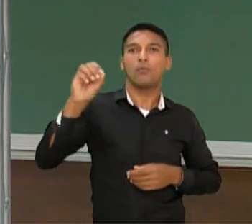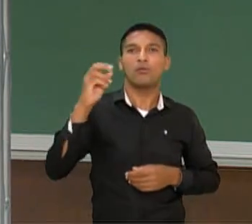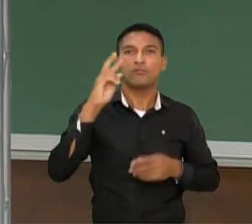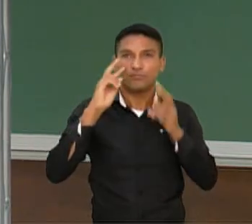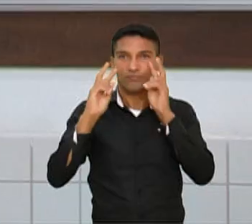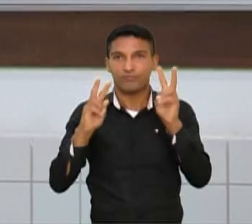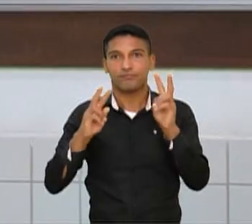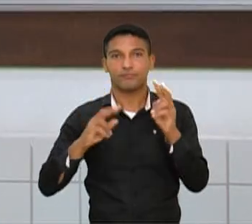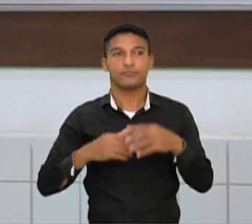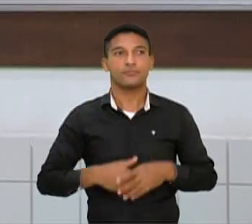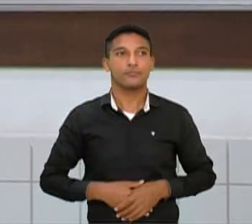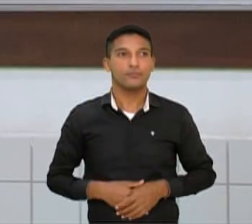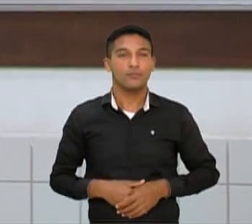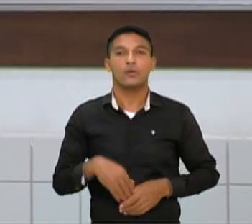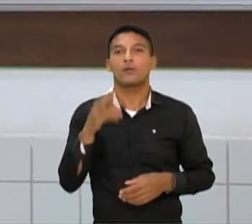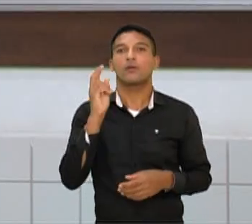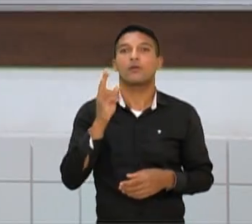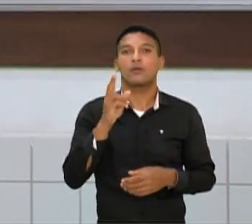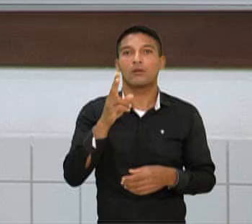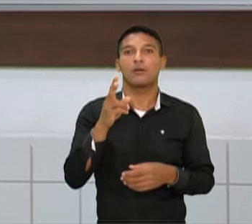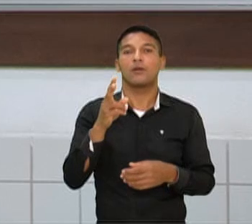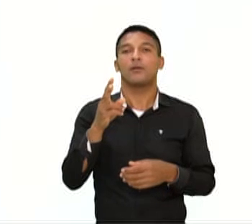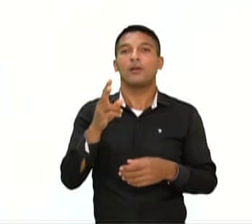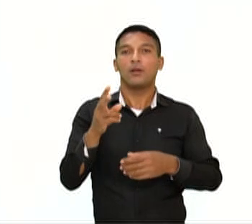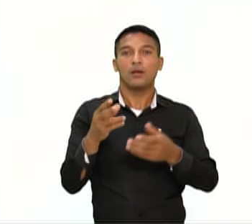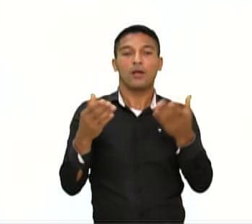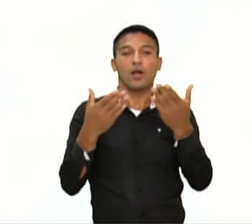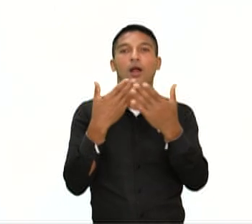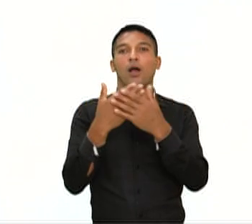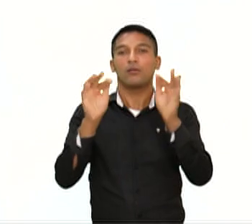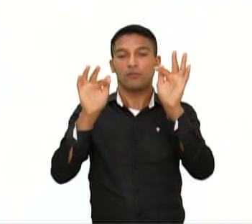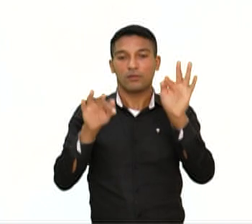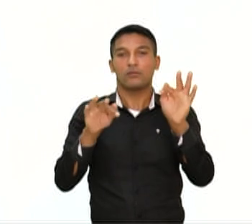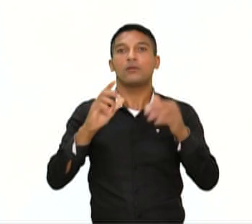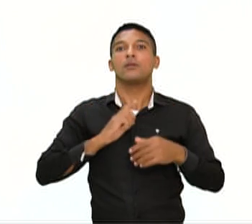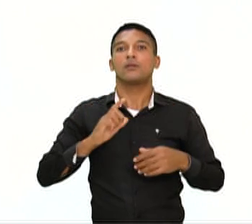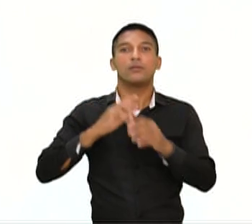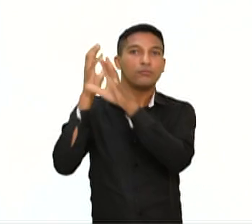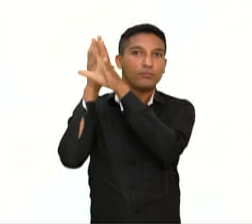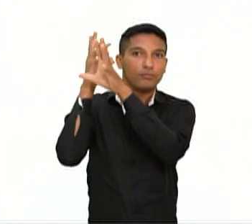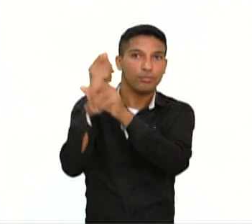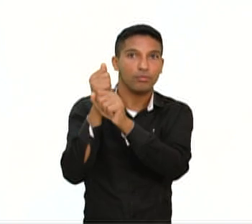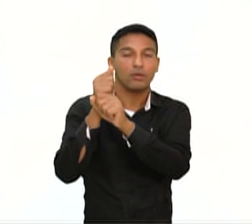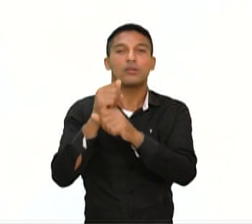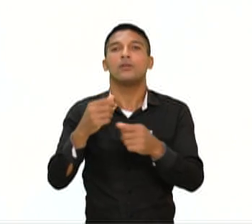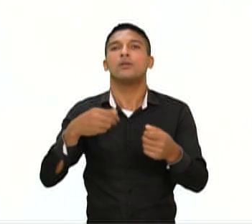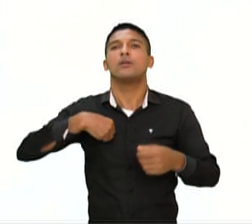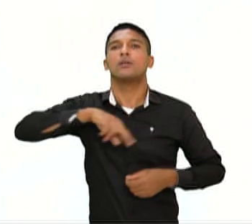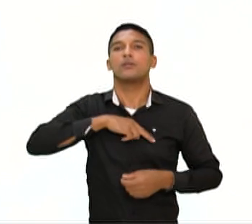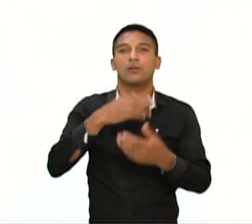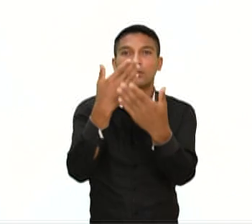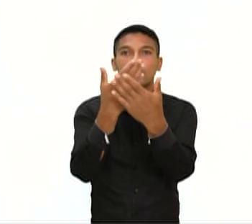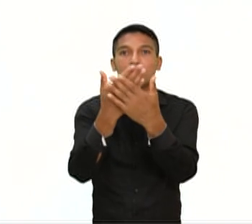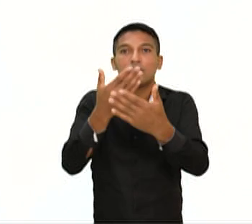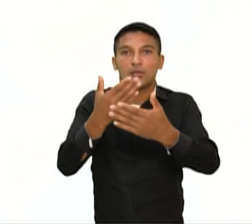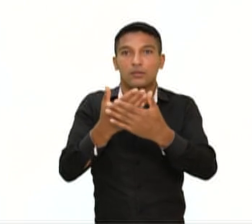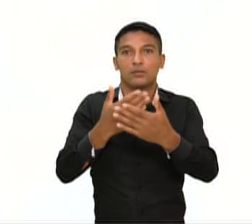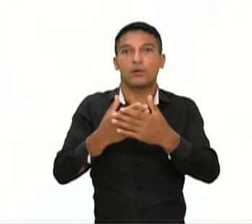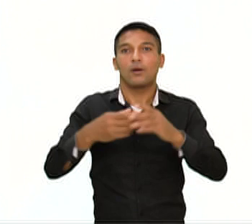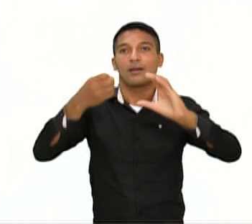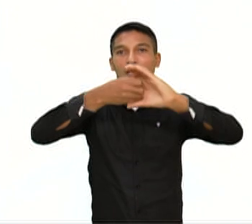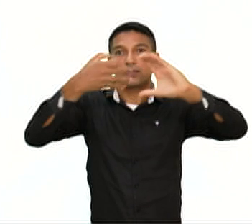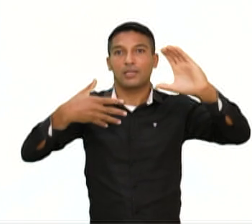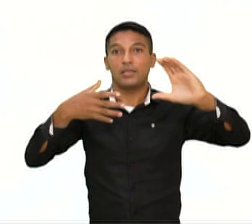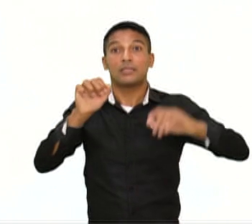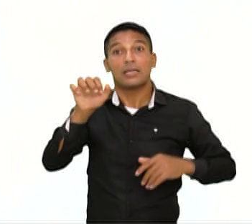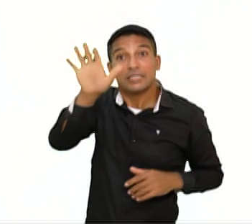errar. Na continuação, para a gente fechar, nós temos a nossa retomada. Dentro disso, vimos alguns aspectos gerais do estado do